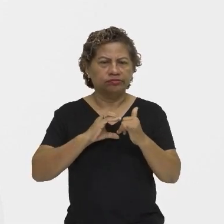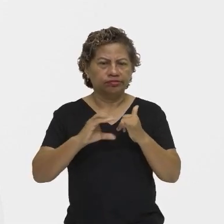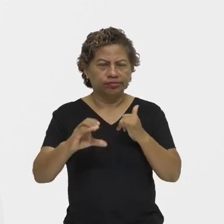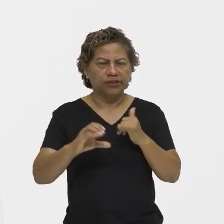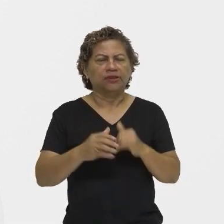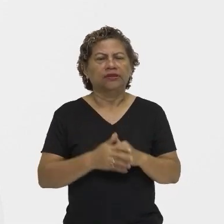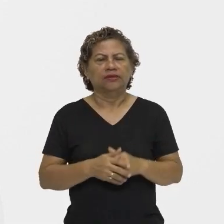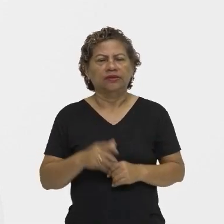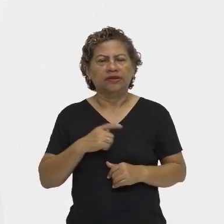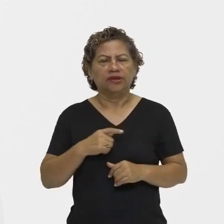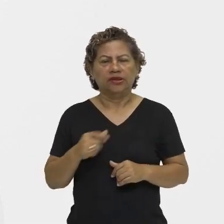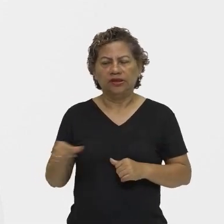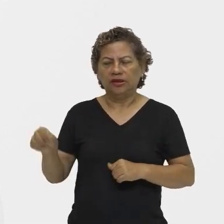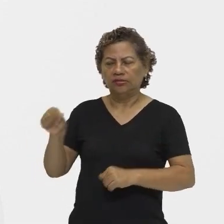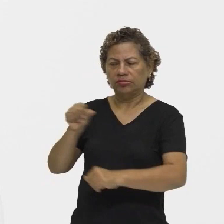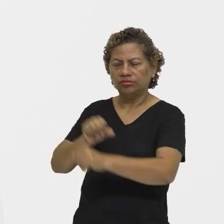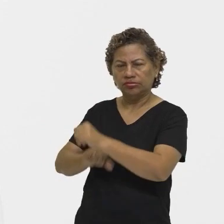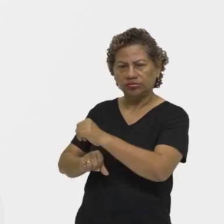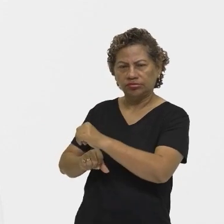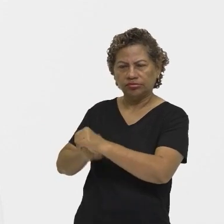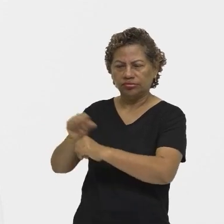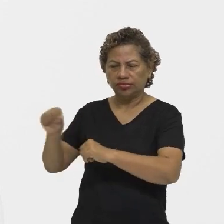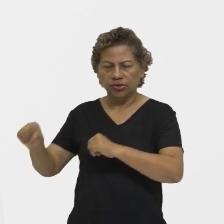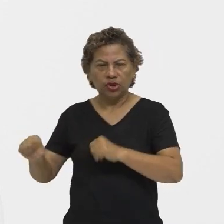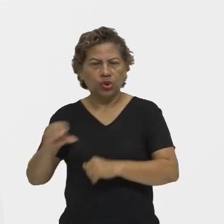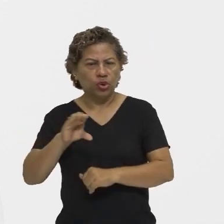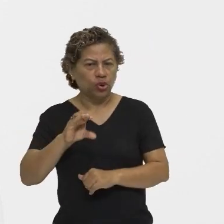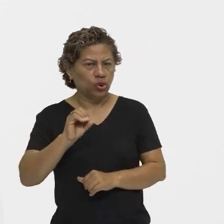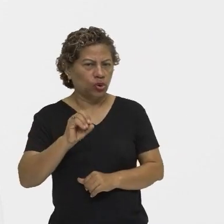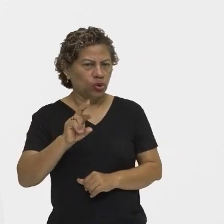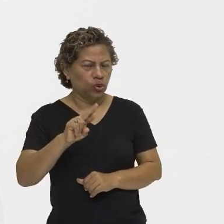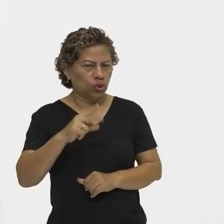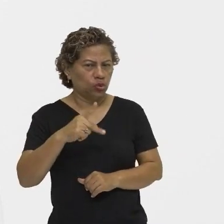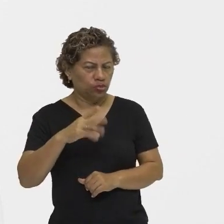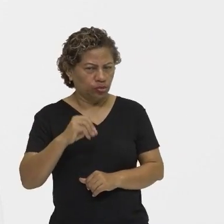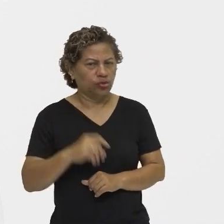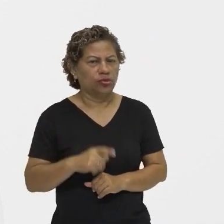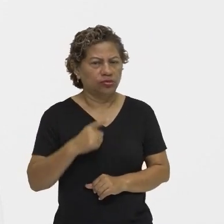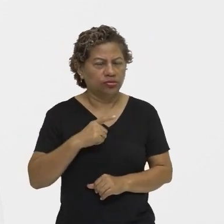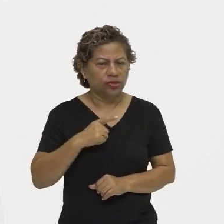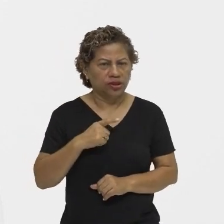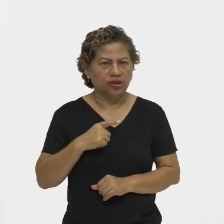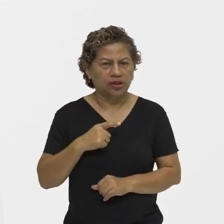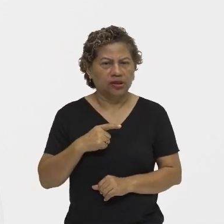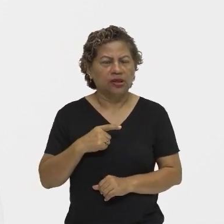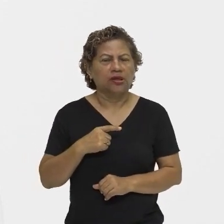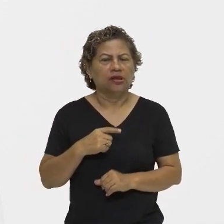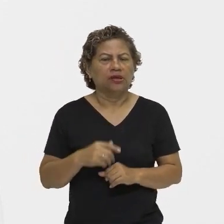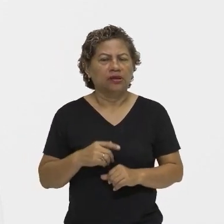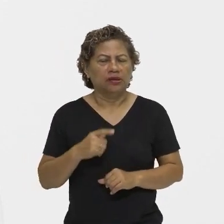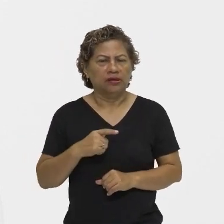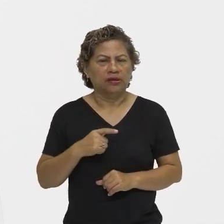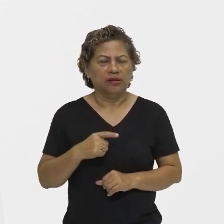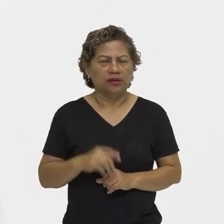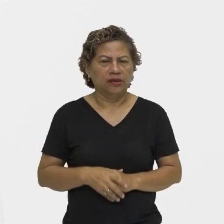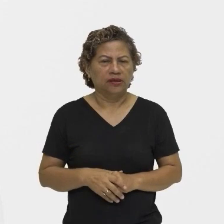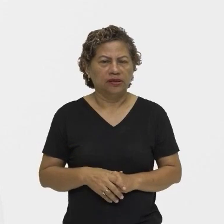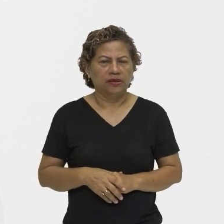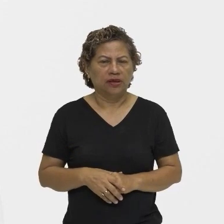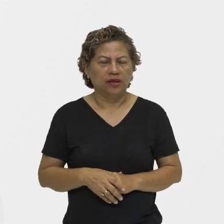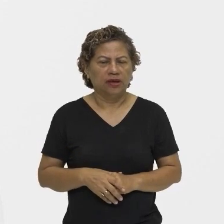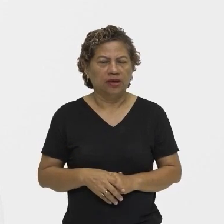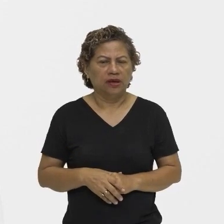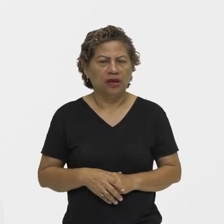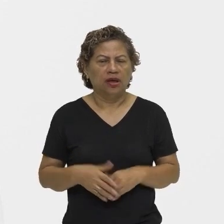que vai de um corpo para outro, né? Ela está associada aos corpos com alta temperatura. Então aí nós temos um